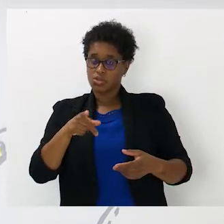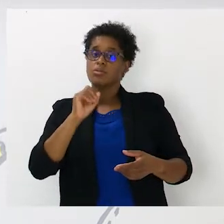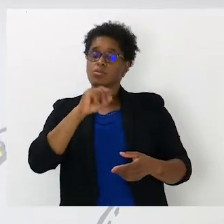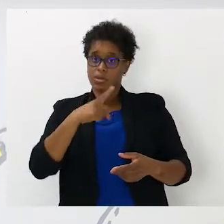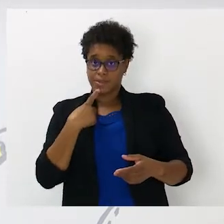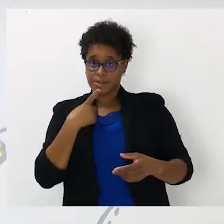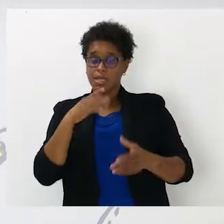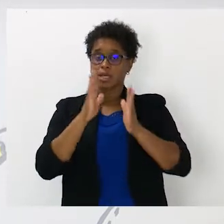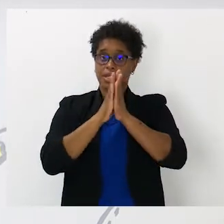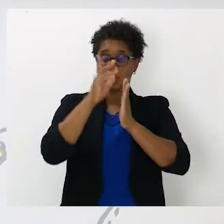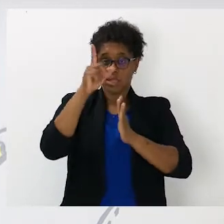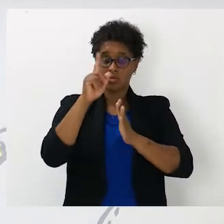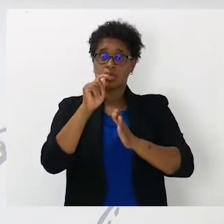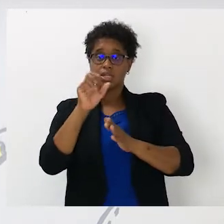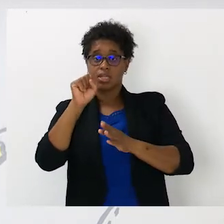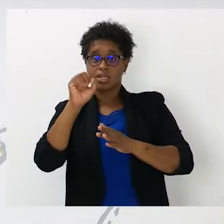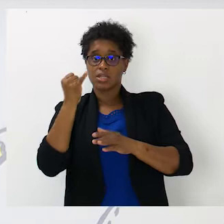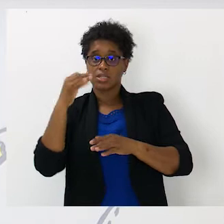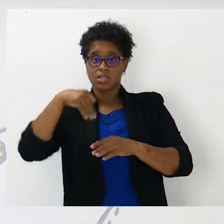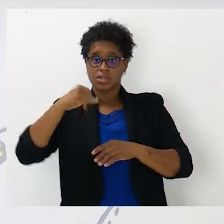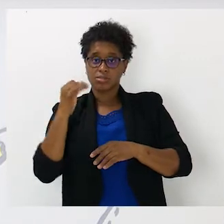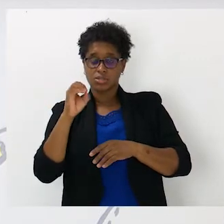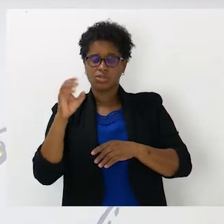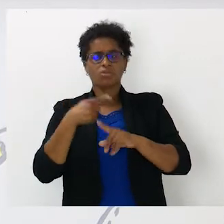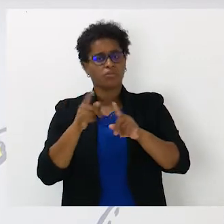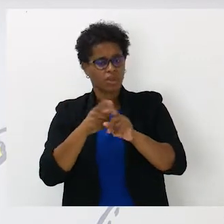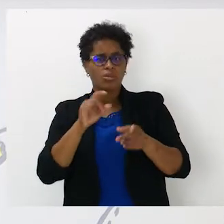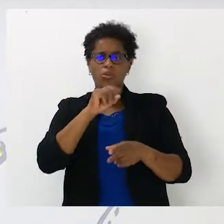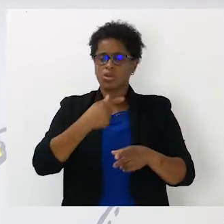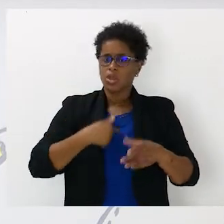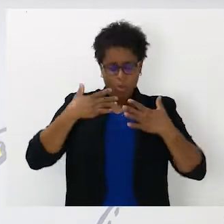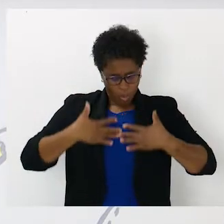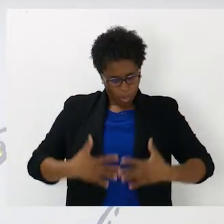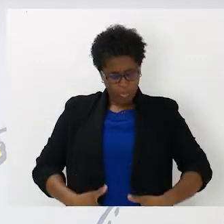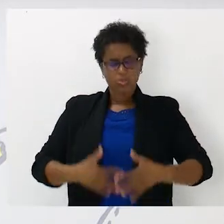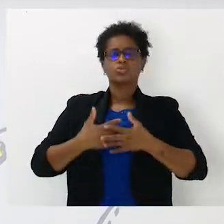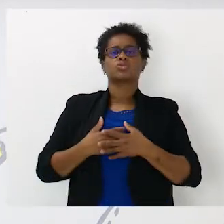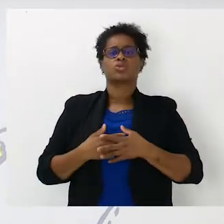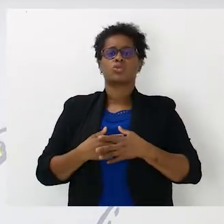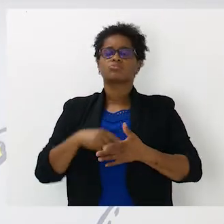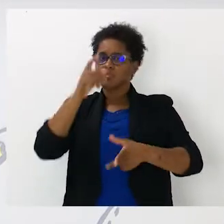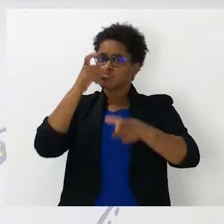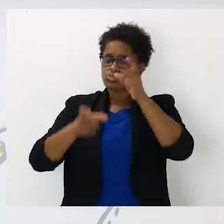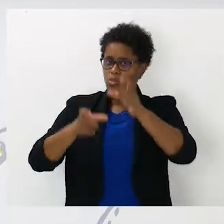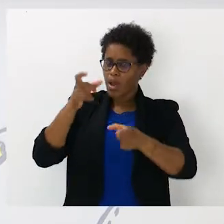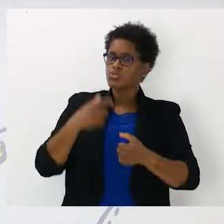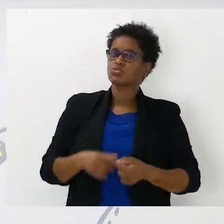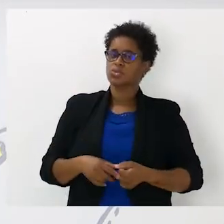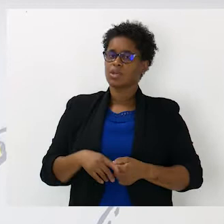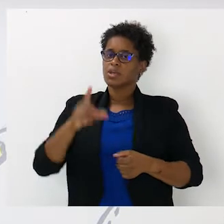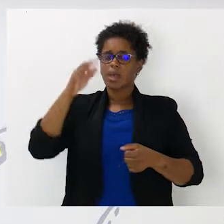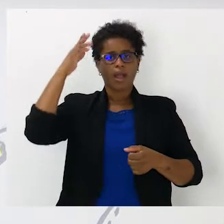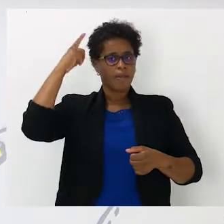egípcios são diferentes. Podem ter corpos humanos e